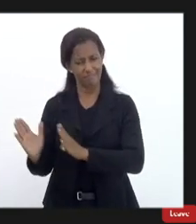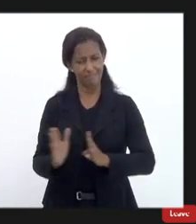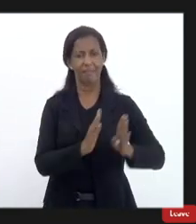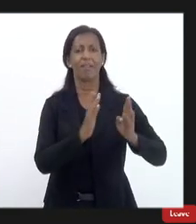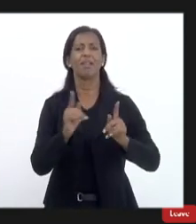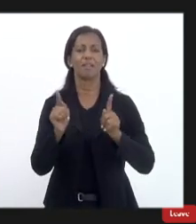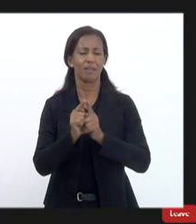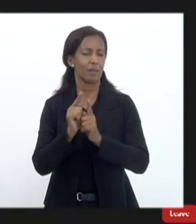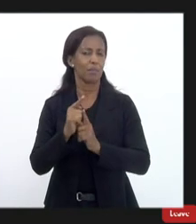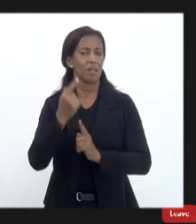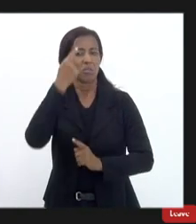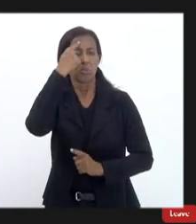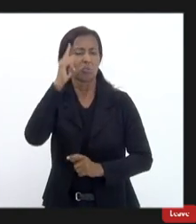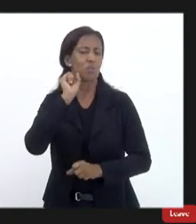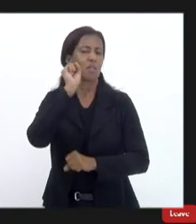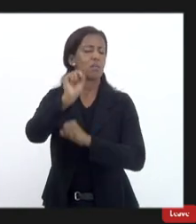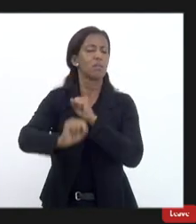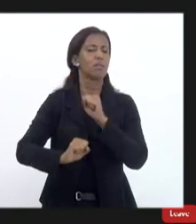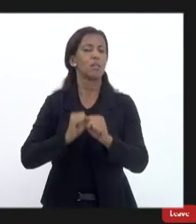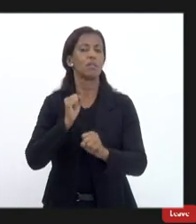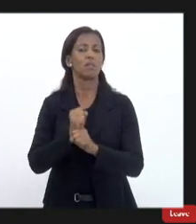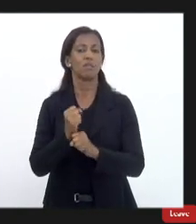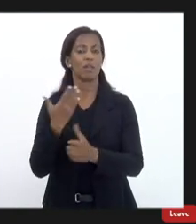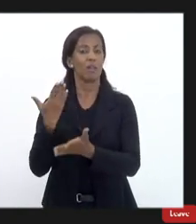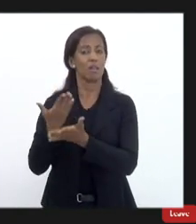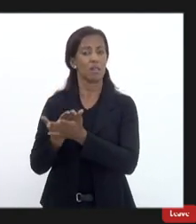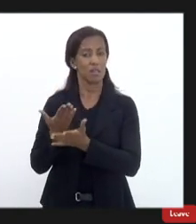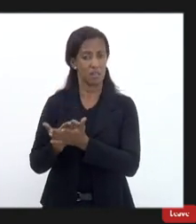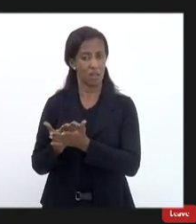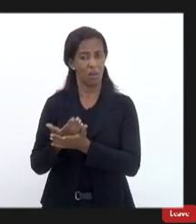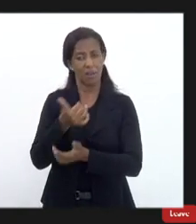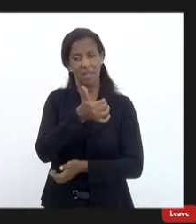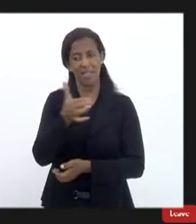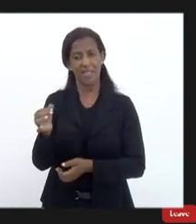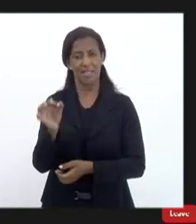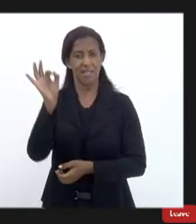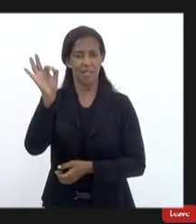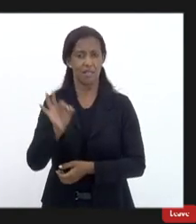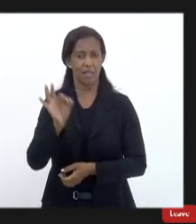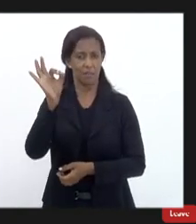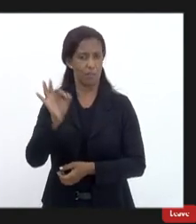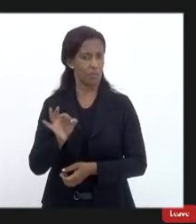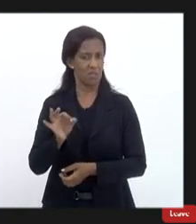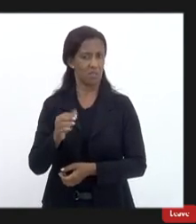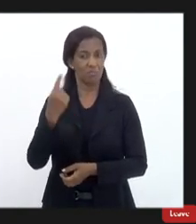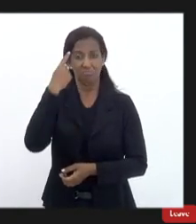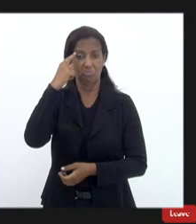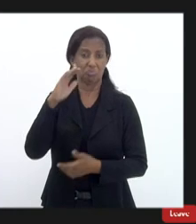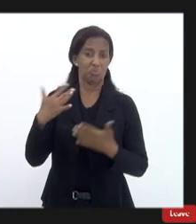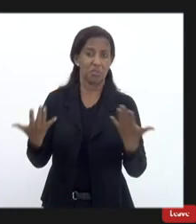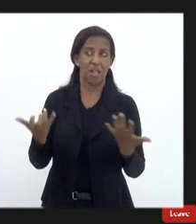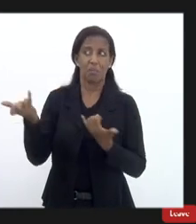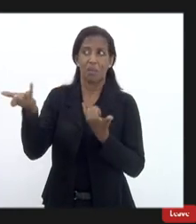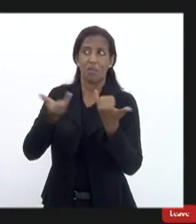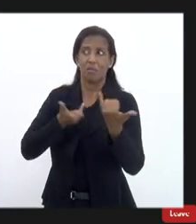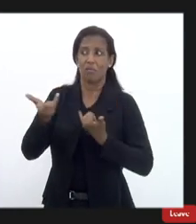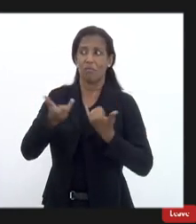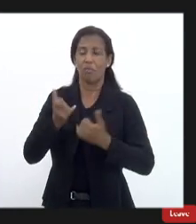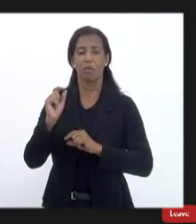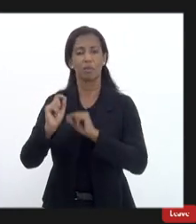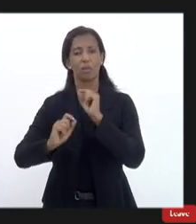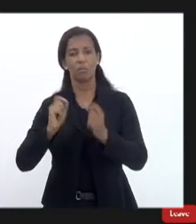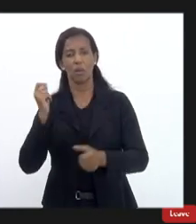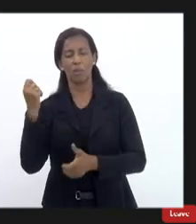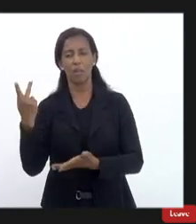ainda sequer se no ano que vem as aulas voltam a ser 100% presenciais, a gente não tem ainda a informação de durante